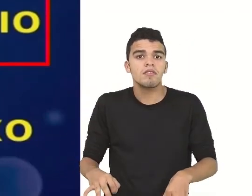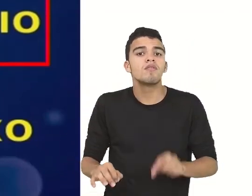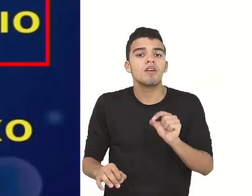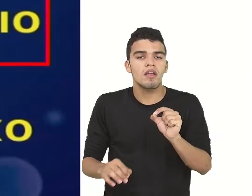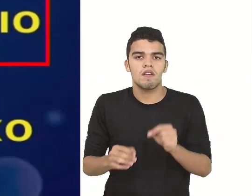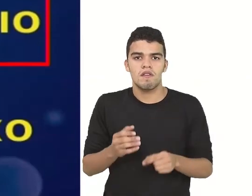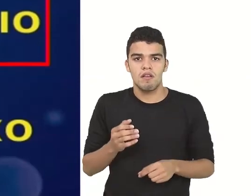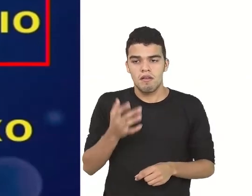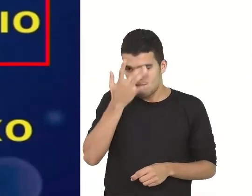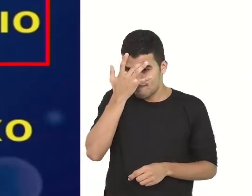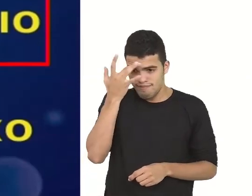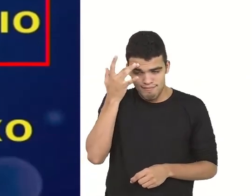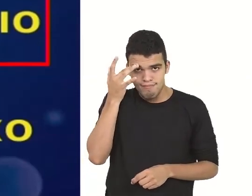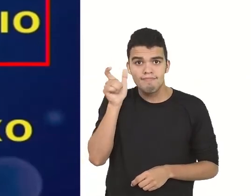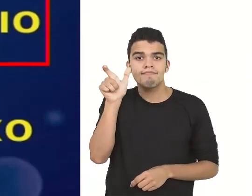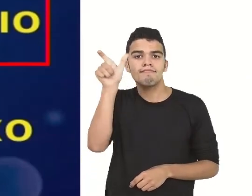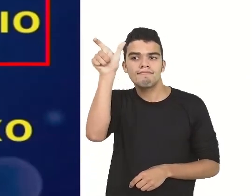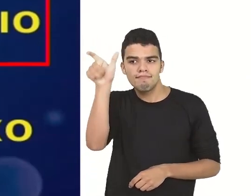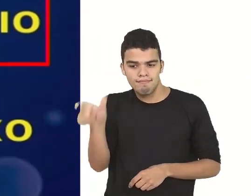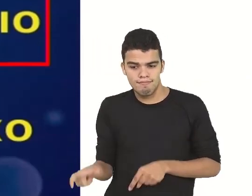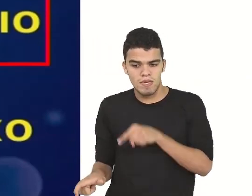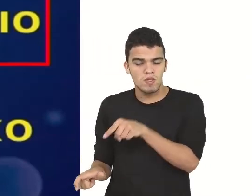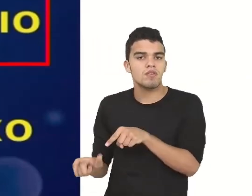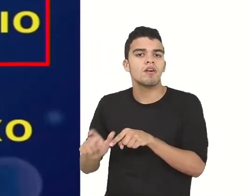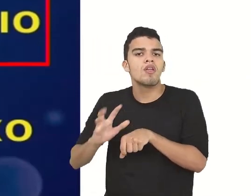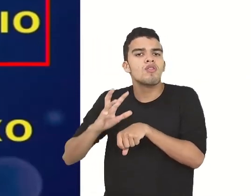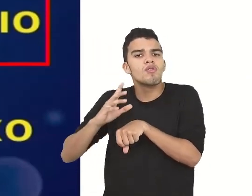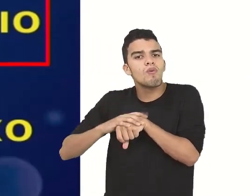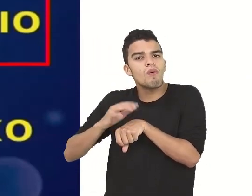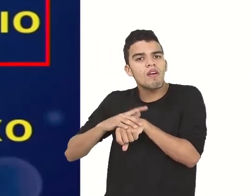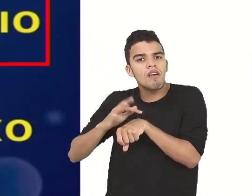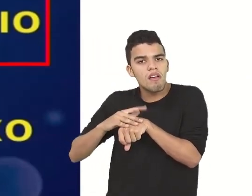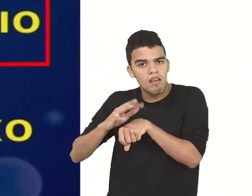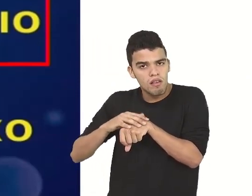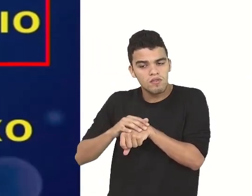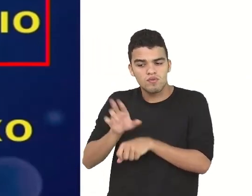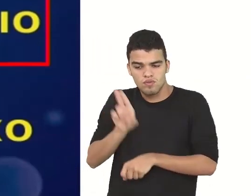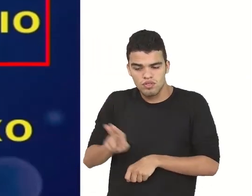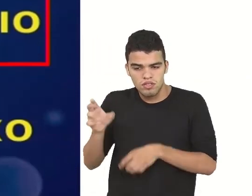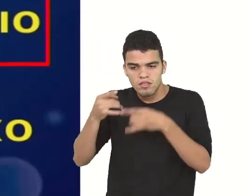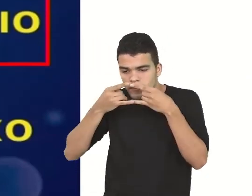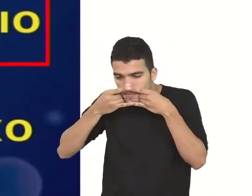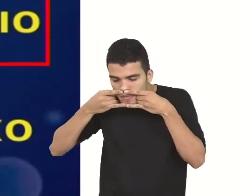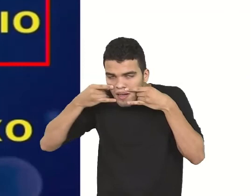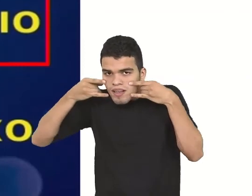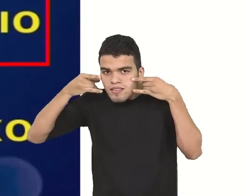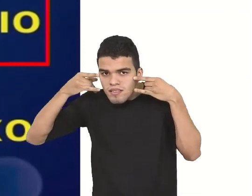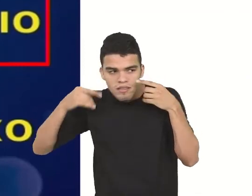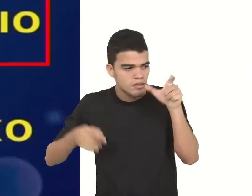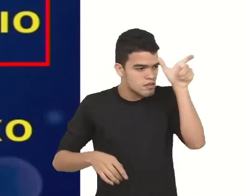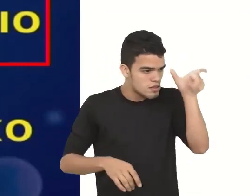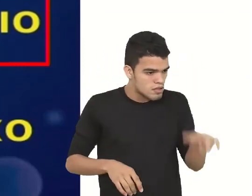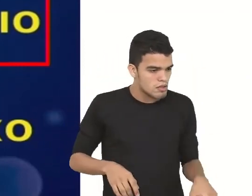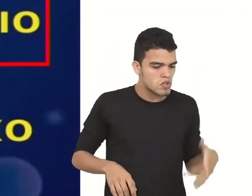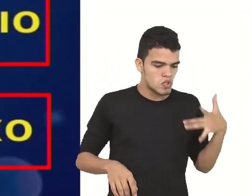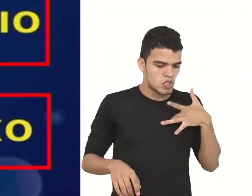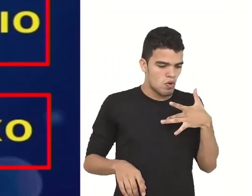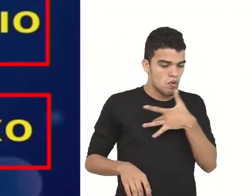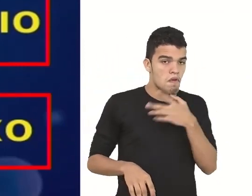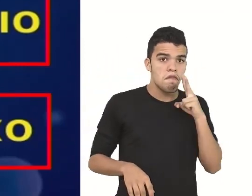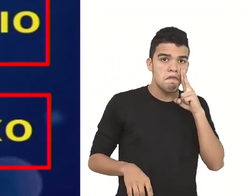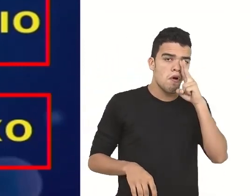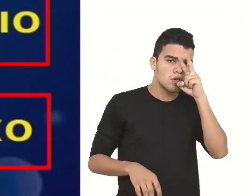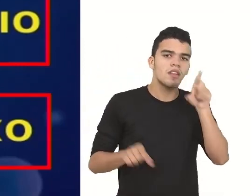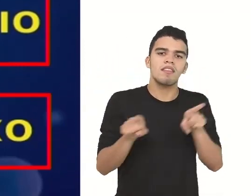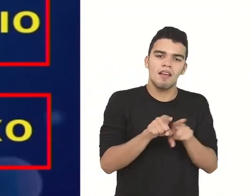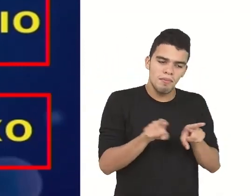a pessoa que está doente, ela utilize máscara e a pessoa que está saudável também utilize máscara. Por quê? O